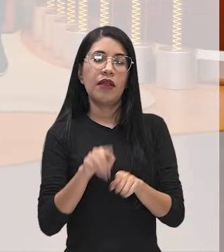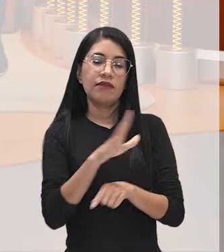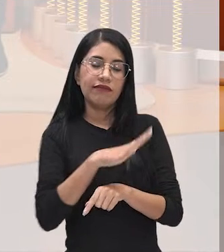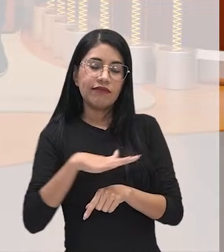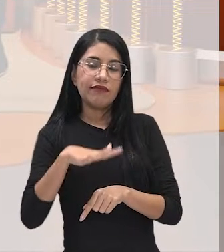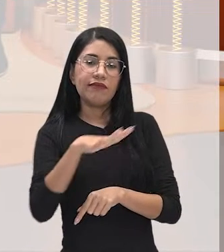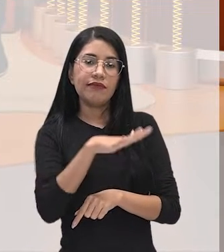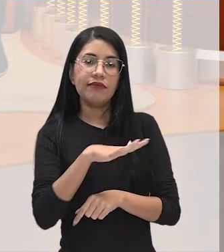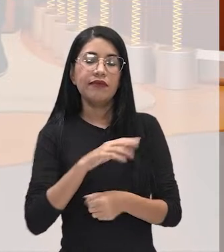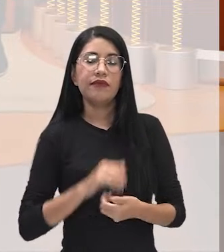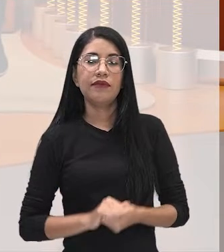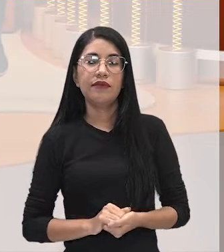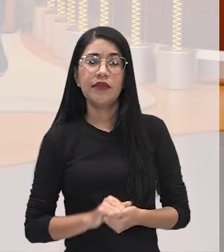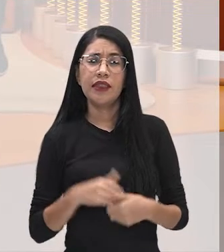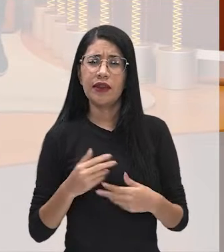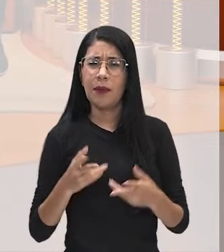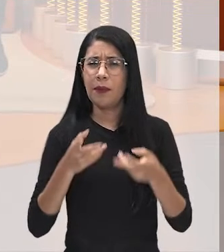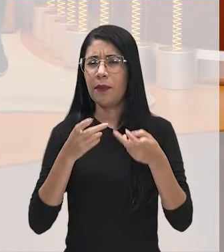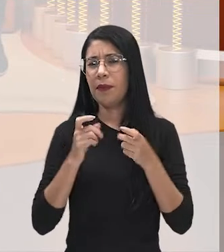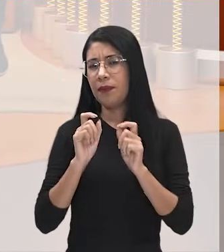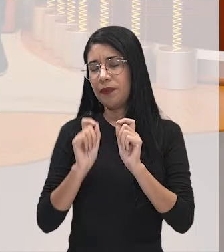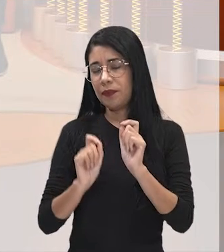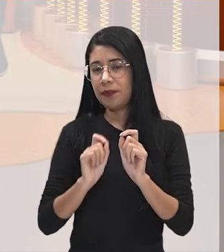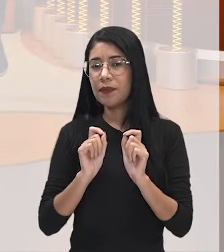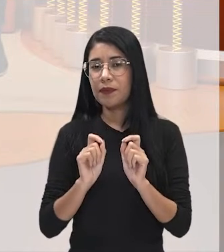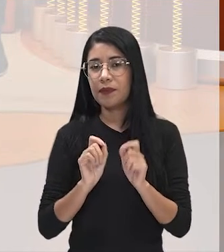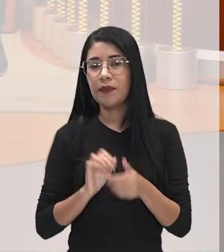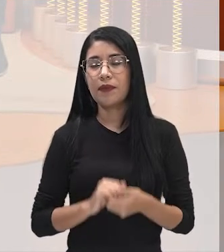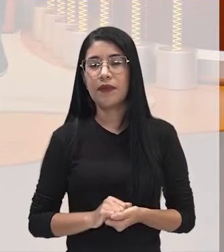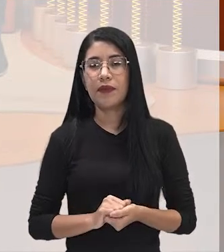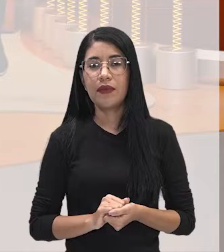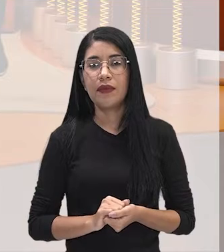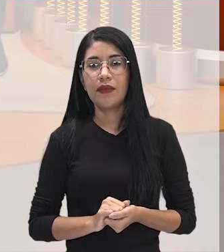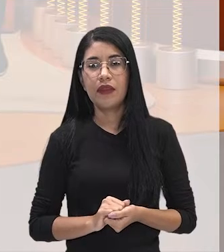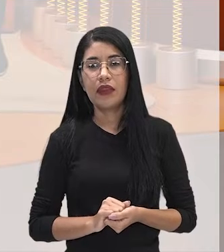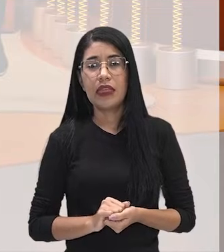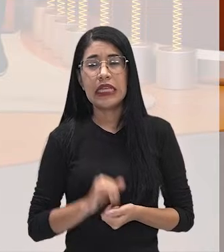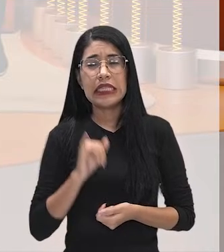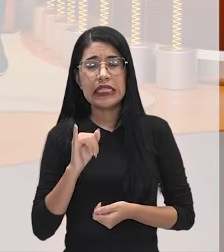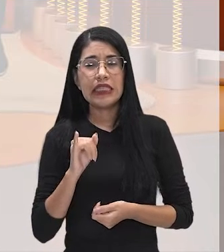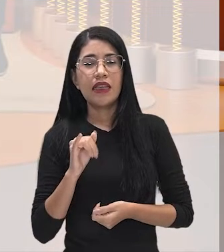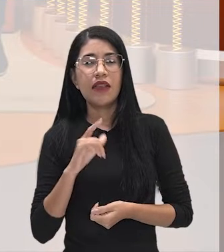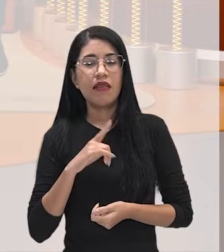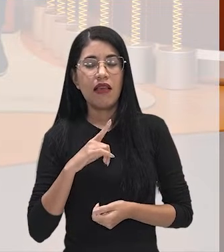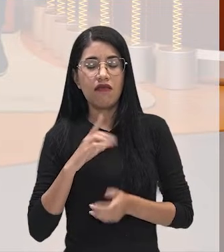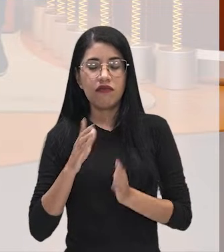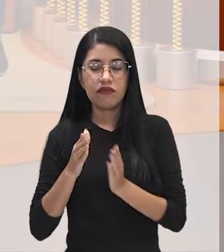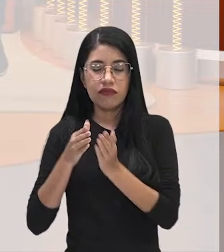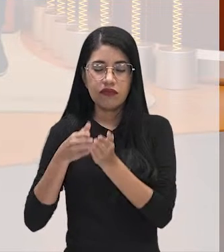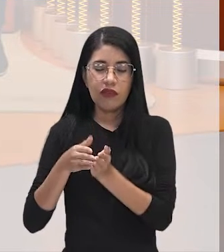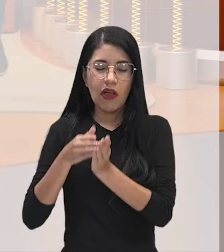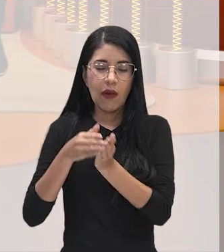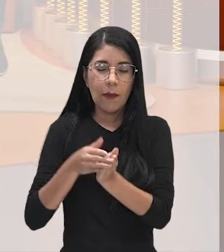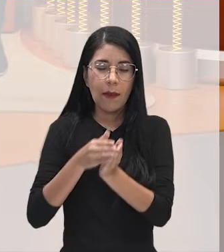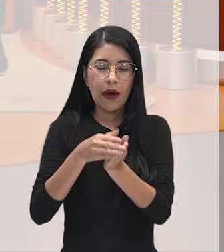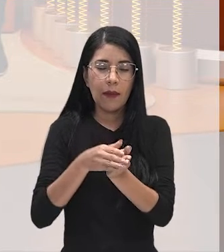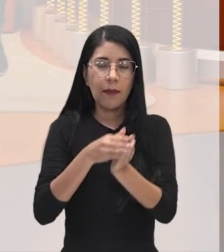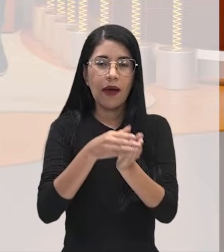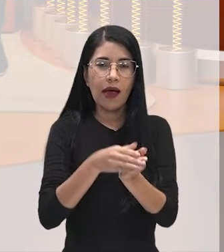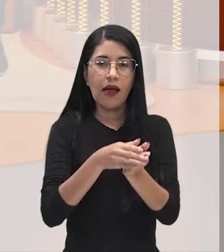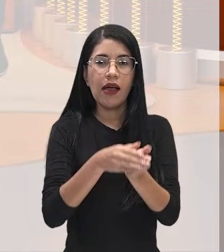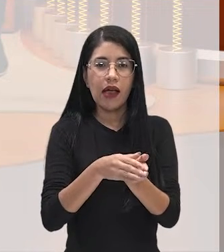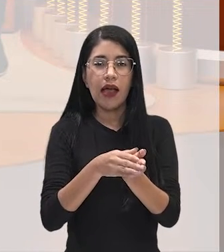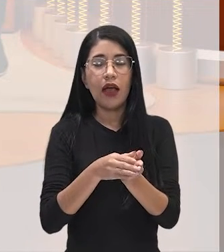região. Perceberam aí, tá? Que se eu navego, então, por todo o mar Mediterrâneo, eu